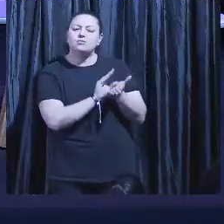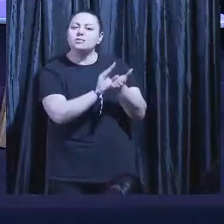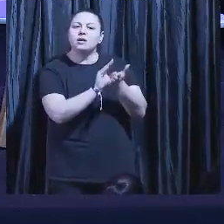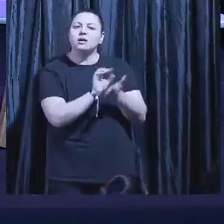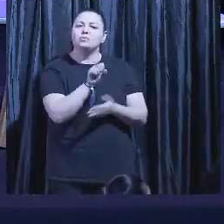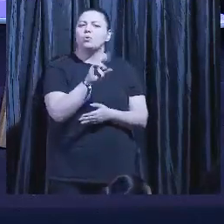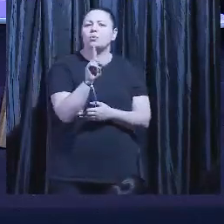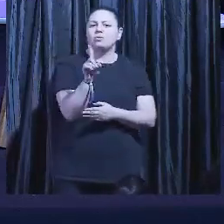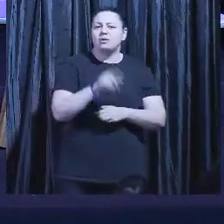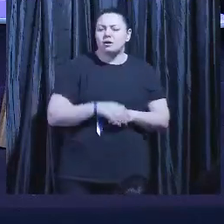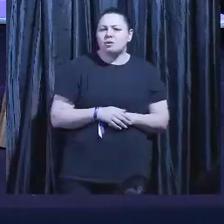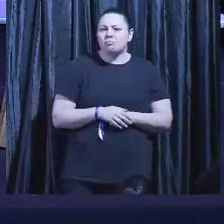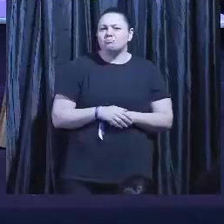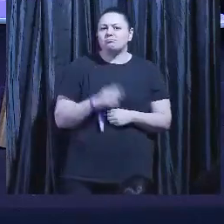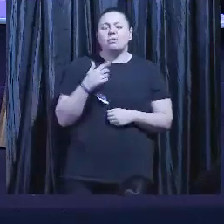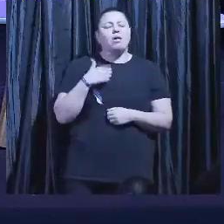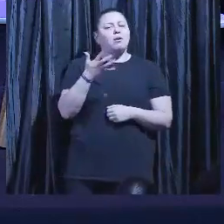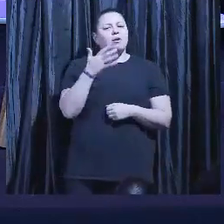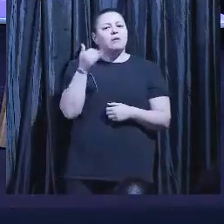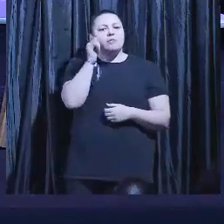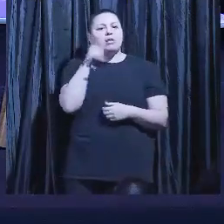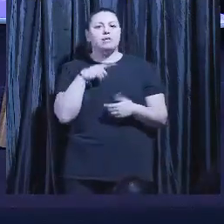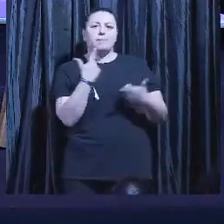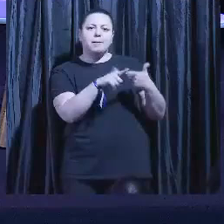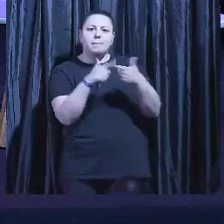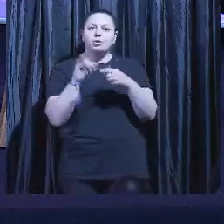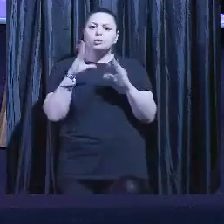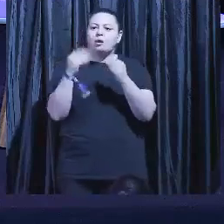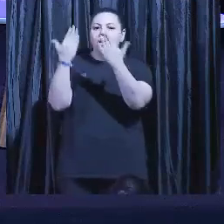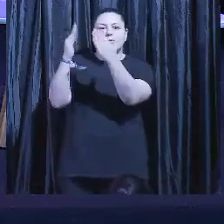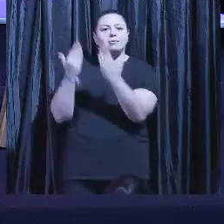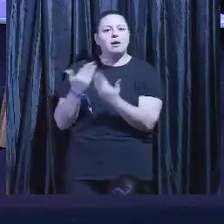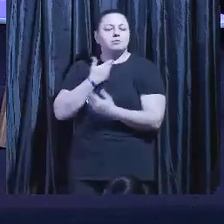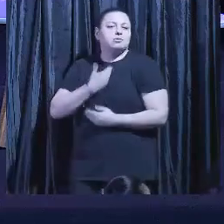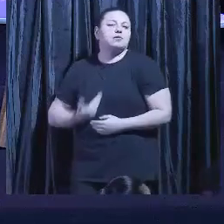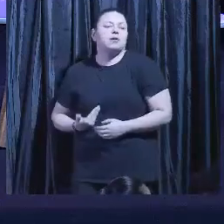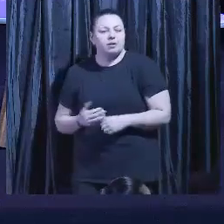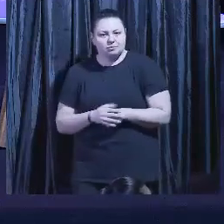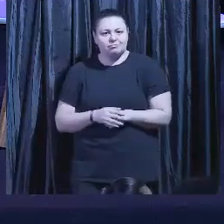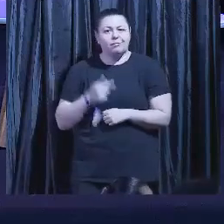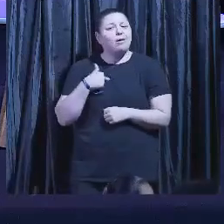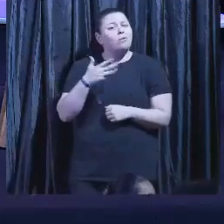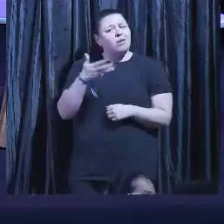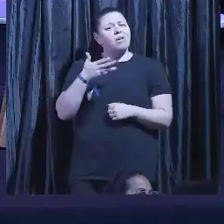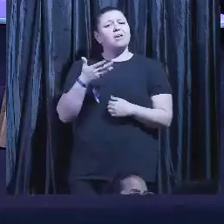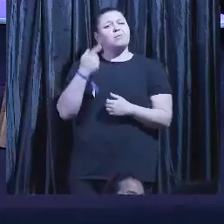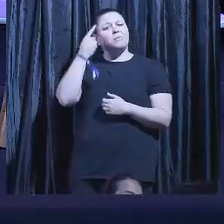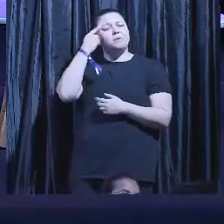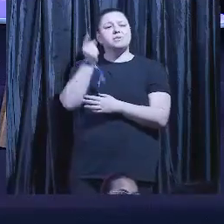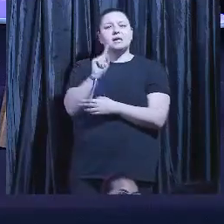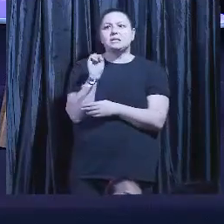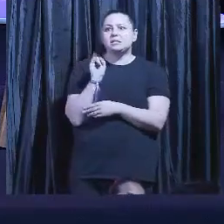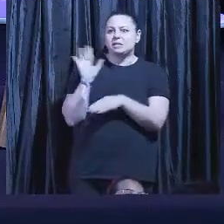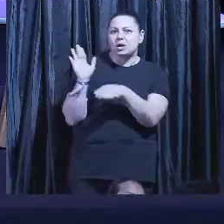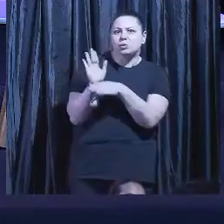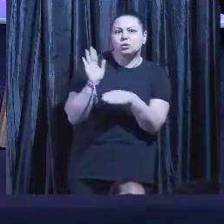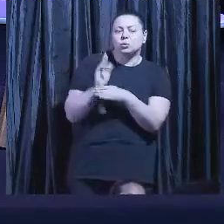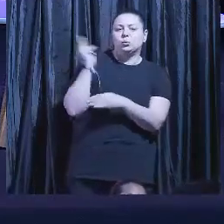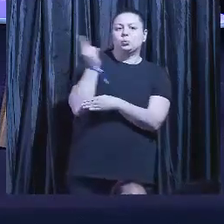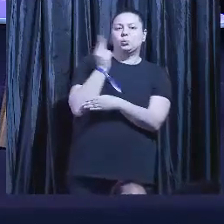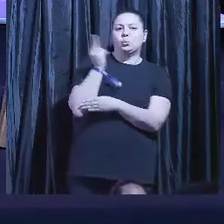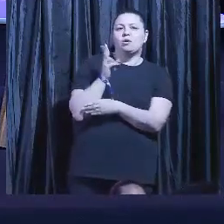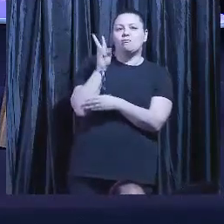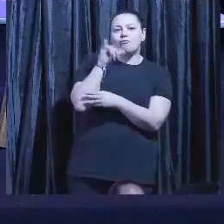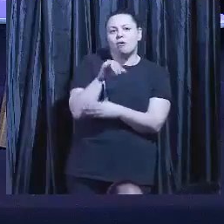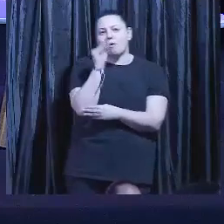Eu queria não problematizar toda a análise que o governo faz. Eu queria não pensar se o auxílio emergencial vai negligenciar